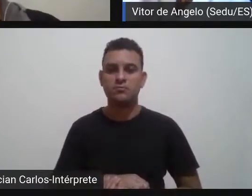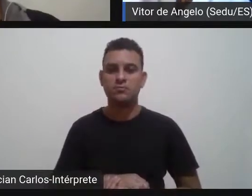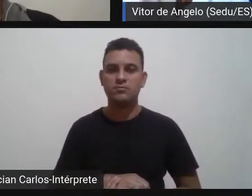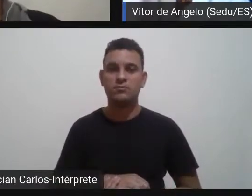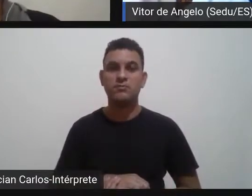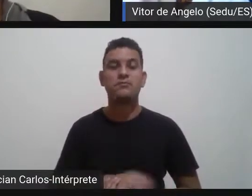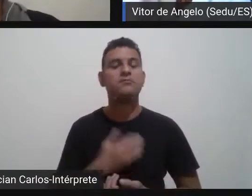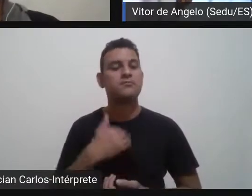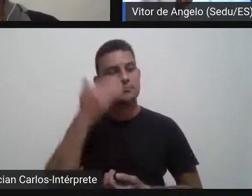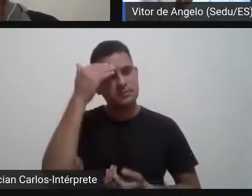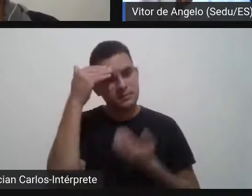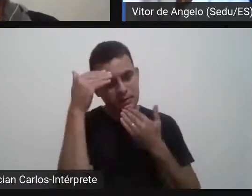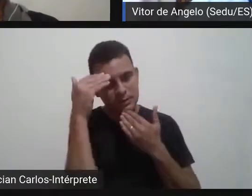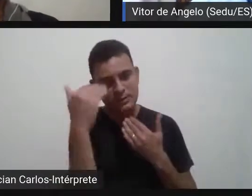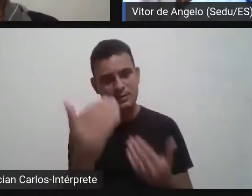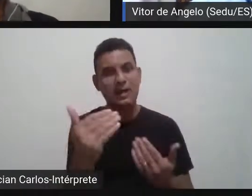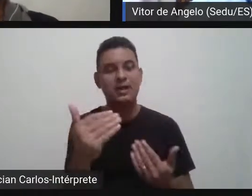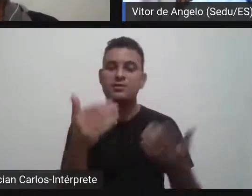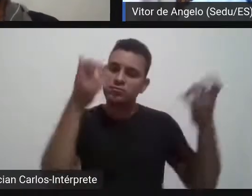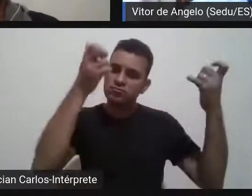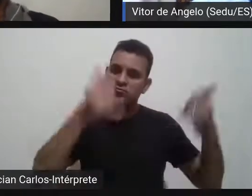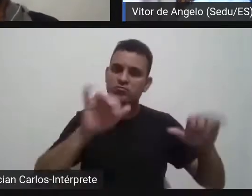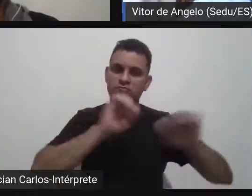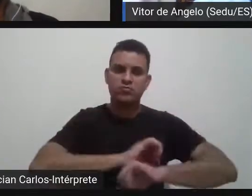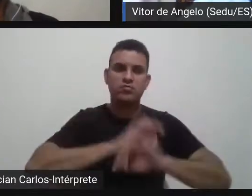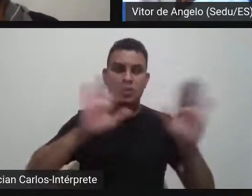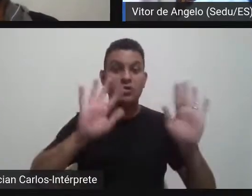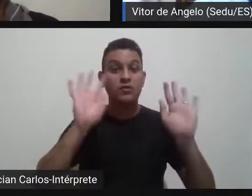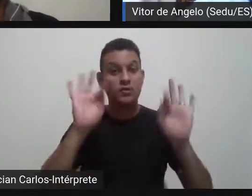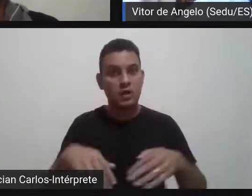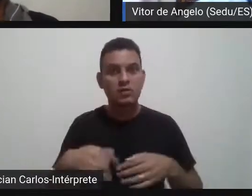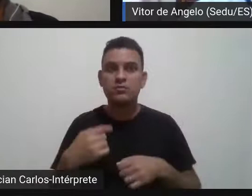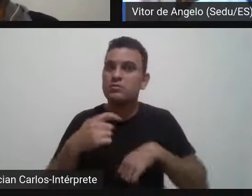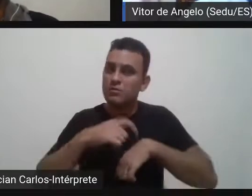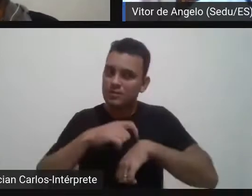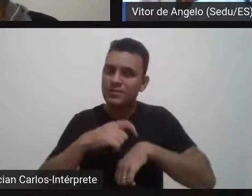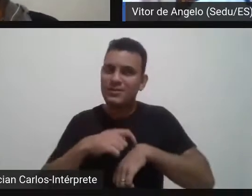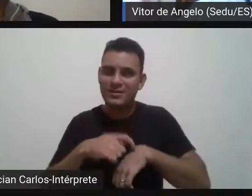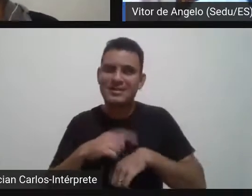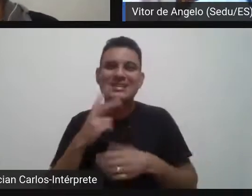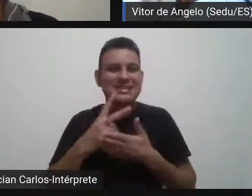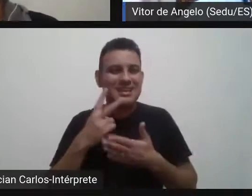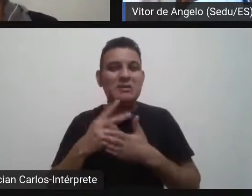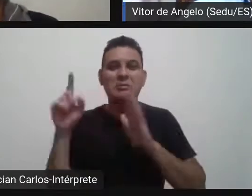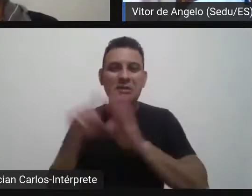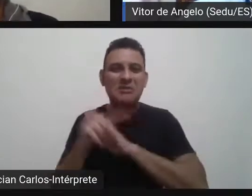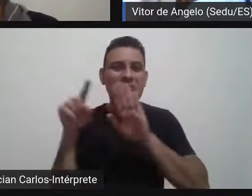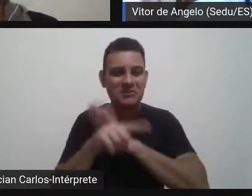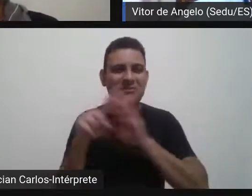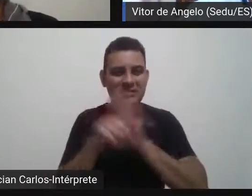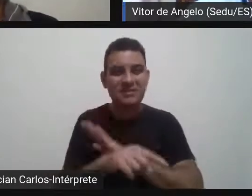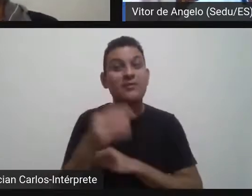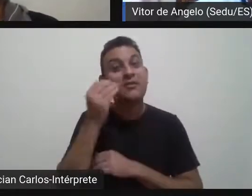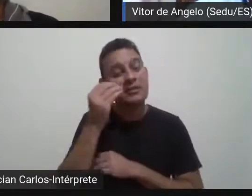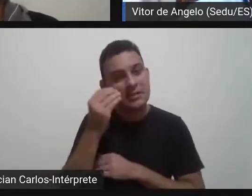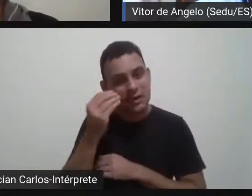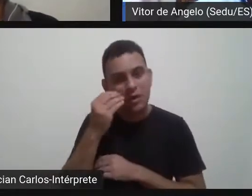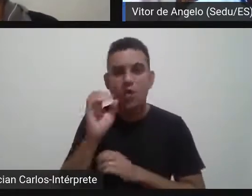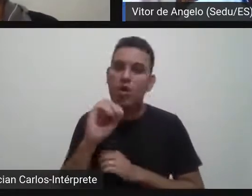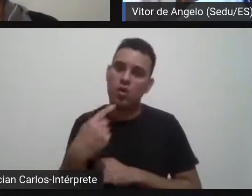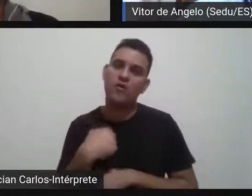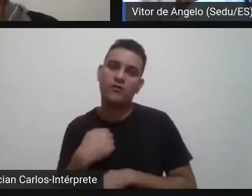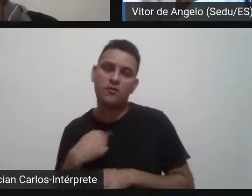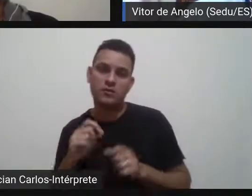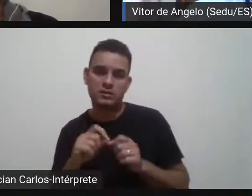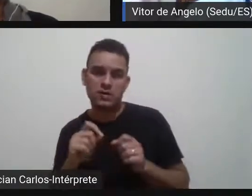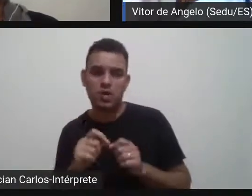Rodrigo, obrigado aí pelo teu esclarecimento. No final, sobrando um tempinho, né? O pessoal sempre faz muita pergunta, eu vou tentar ou eu fazer ou